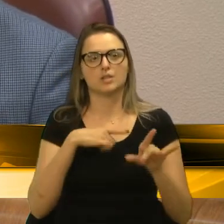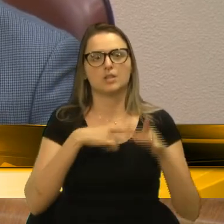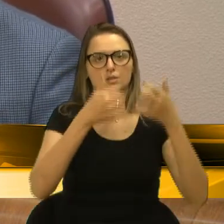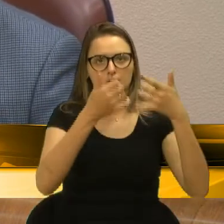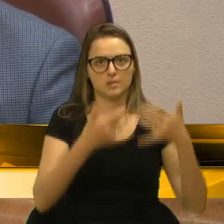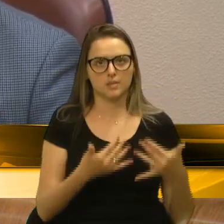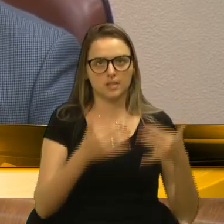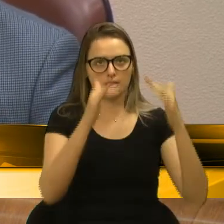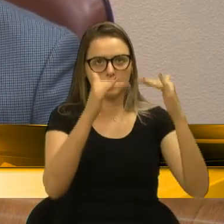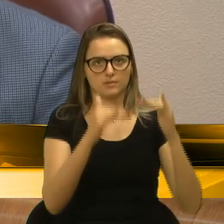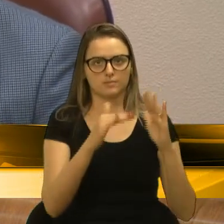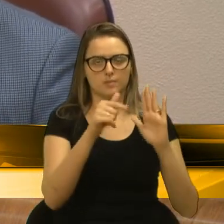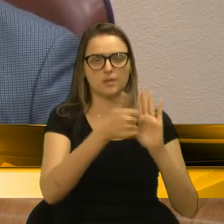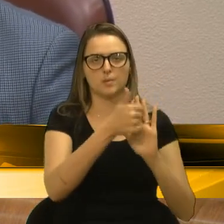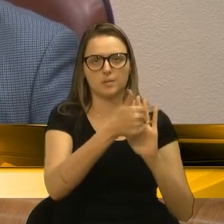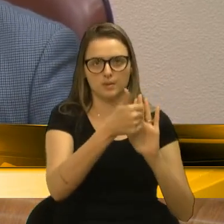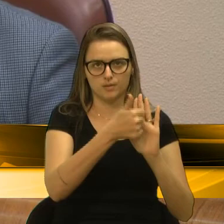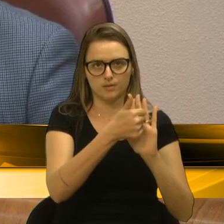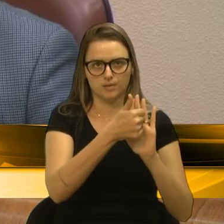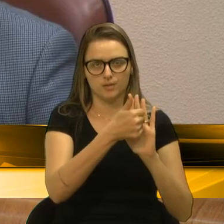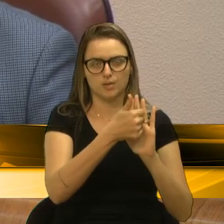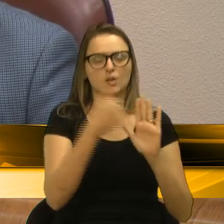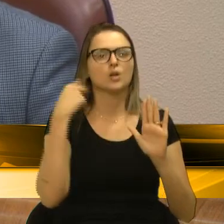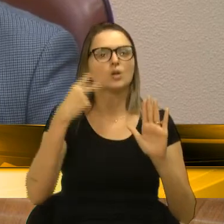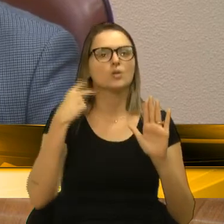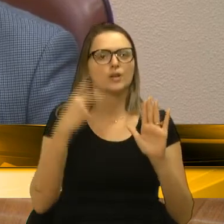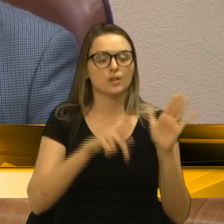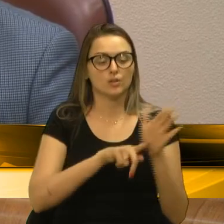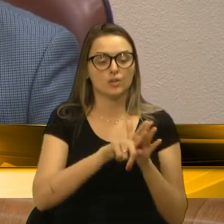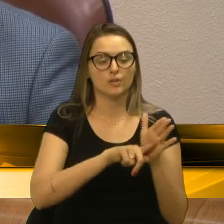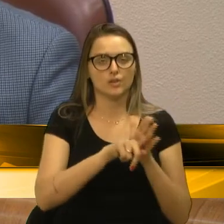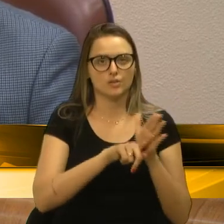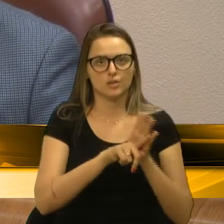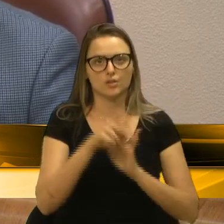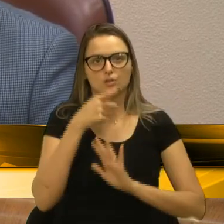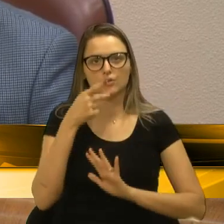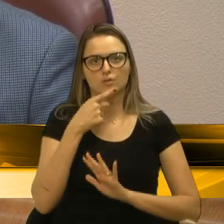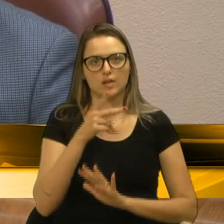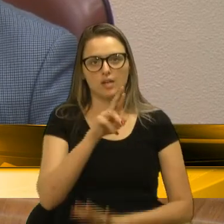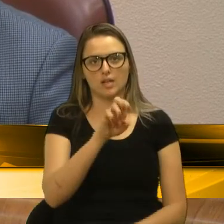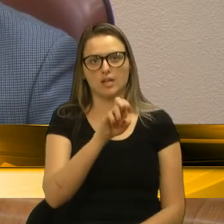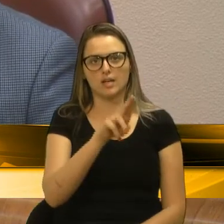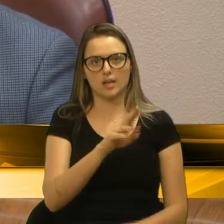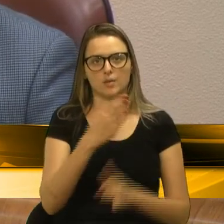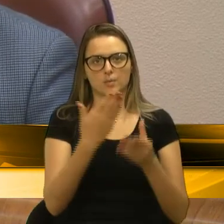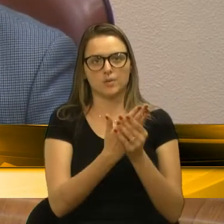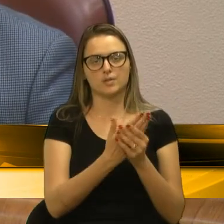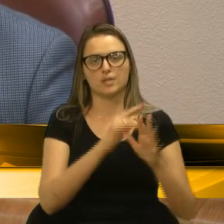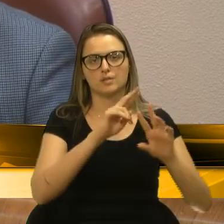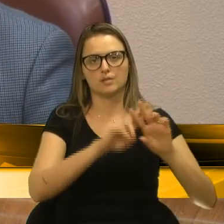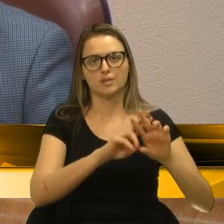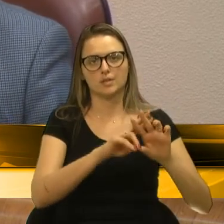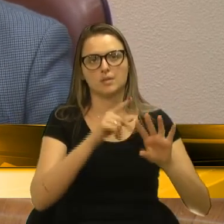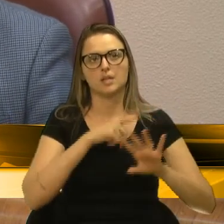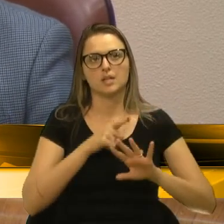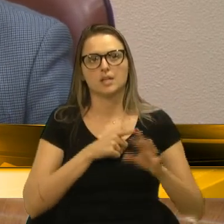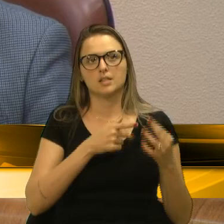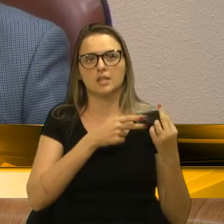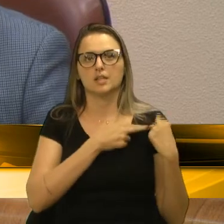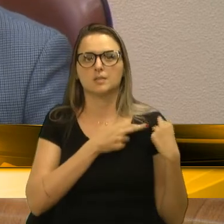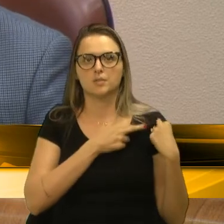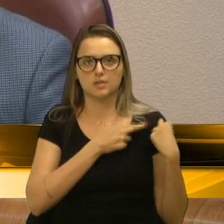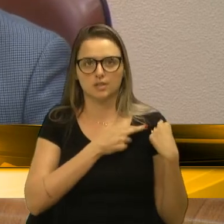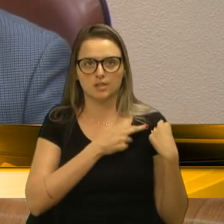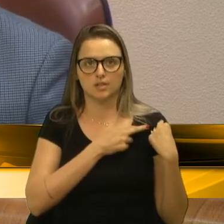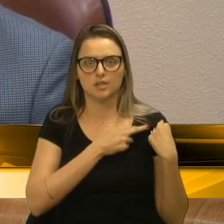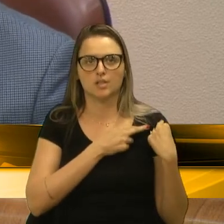seguir. 1. Dos fatos. O vereador investigado trata-se de réu em processo criminal que visa prender os responsáveis por uma rede